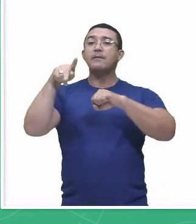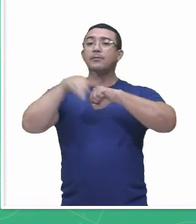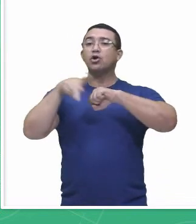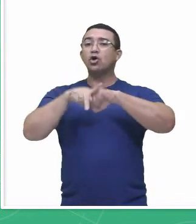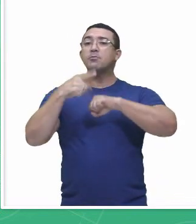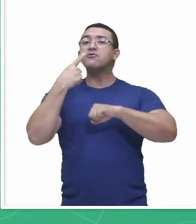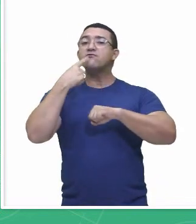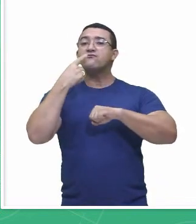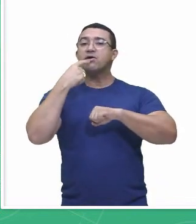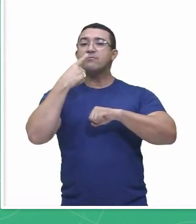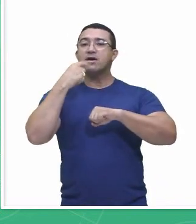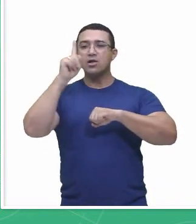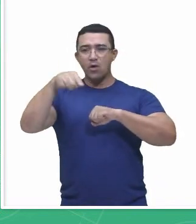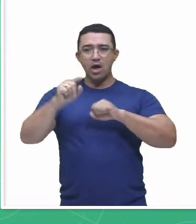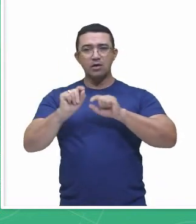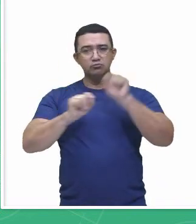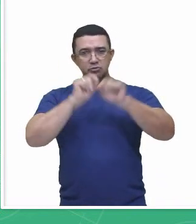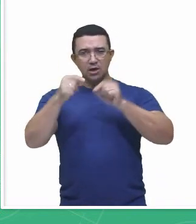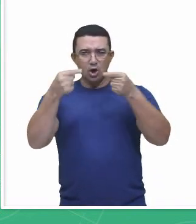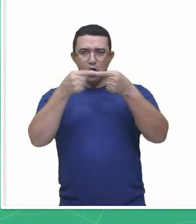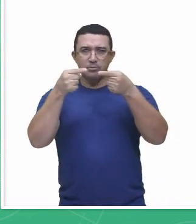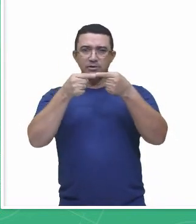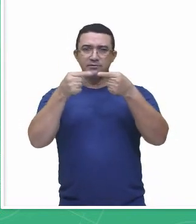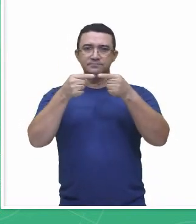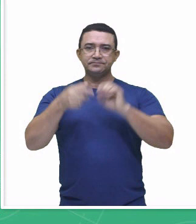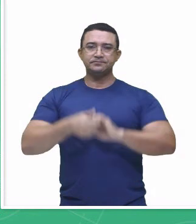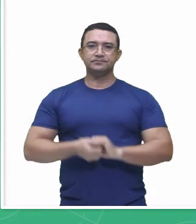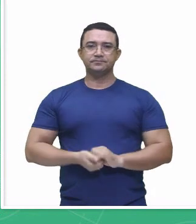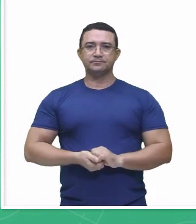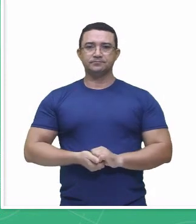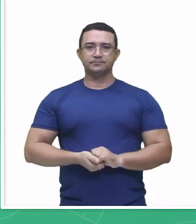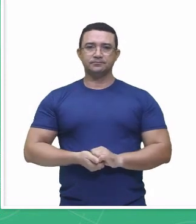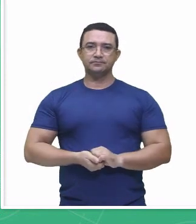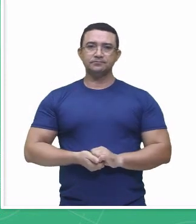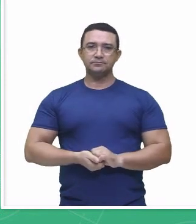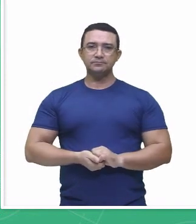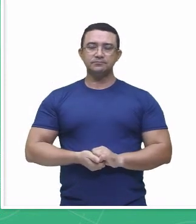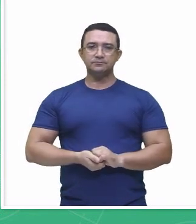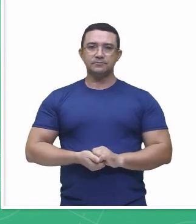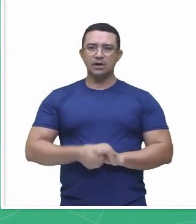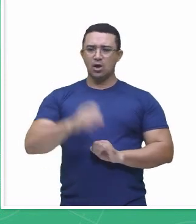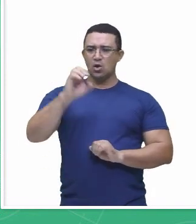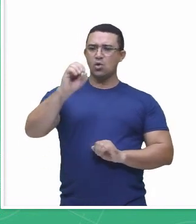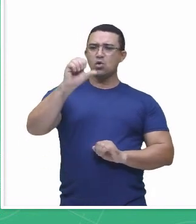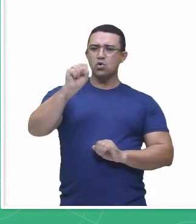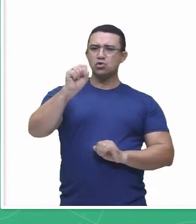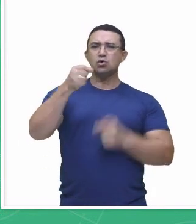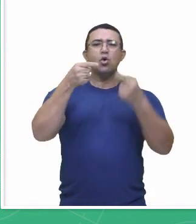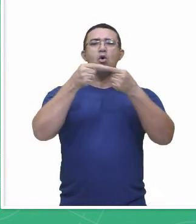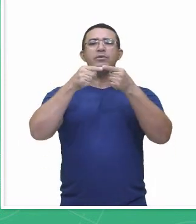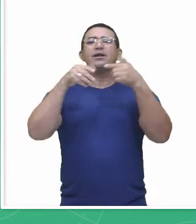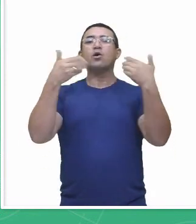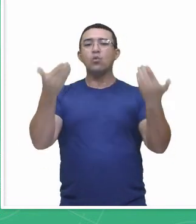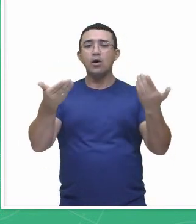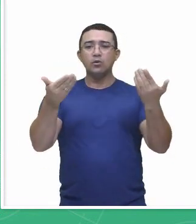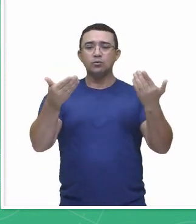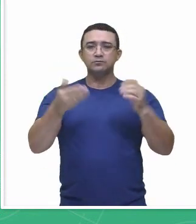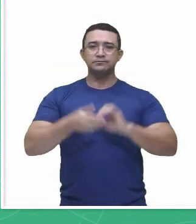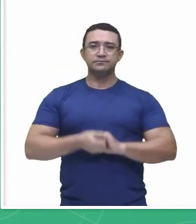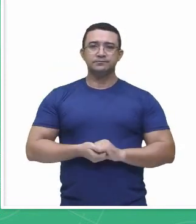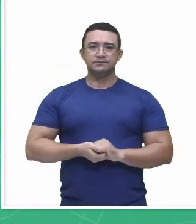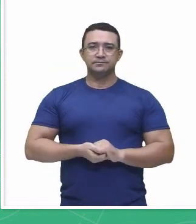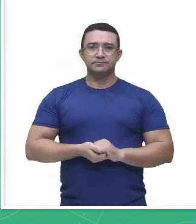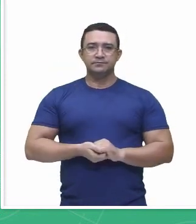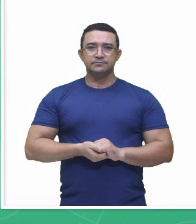referem-se respectivamente a. Então, a gente vê aí um processo de retomada a partir do uso dos pronomes, correto?